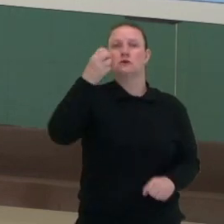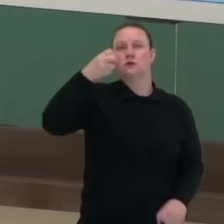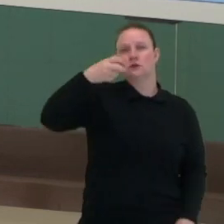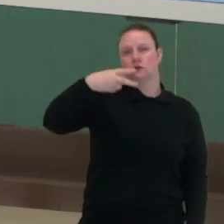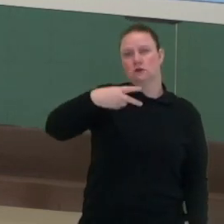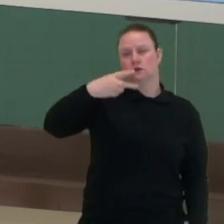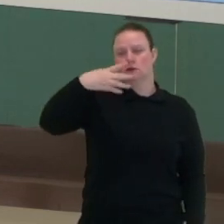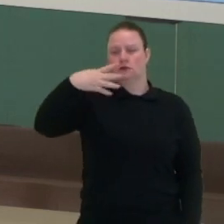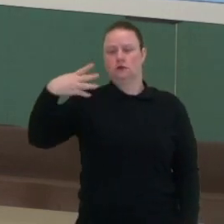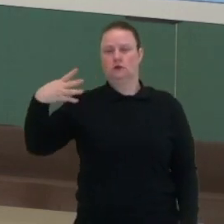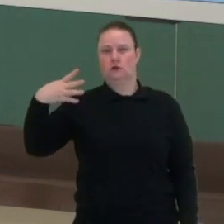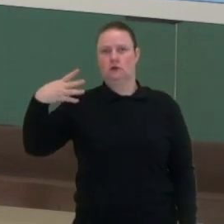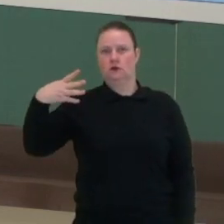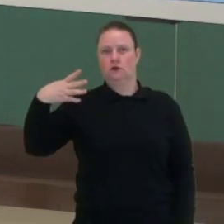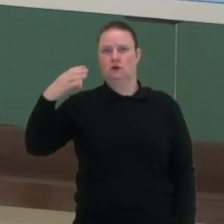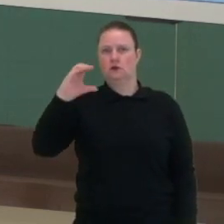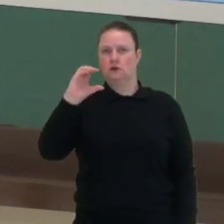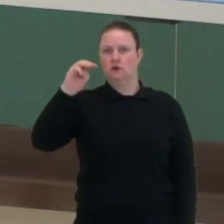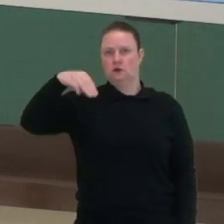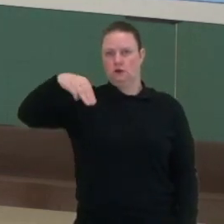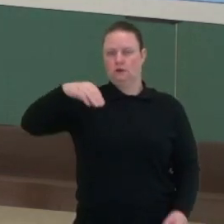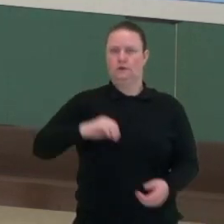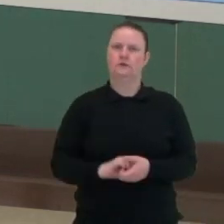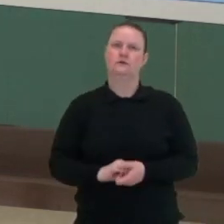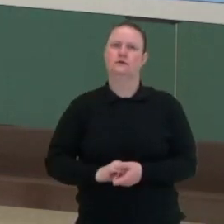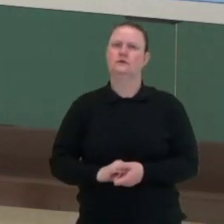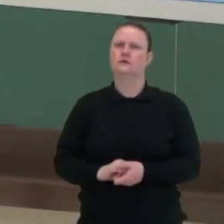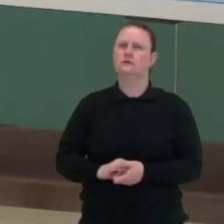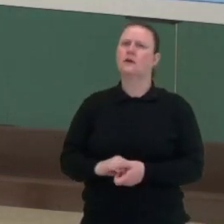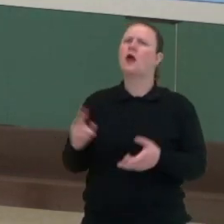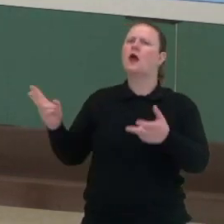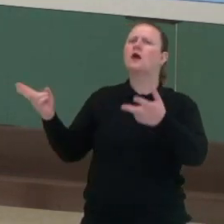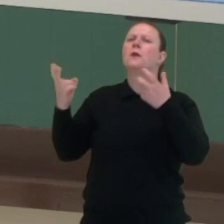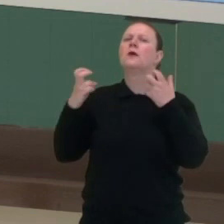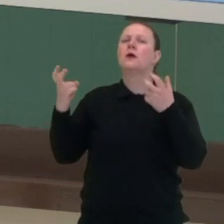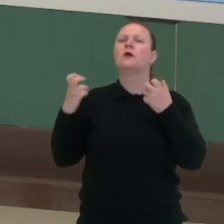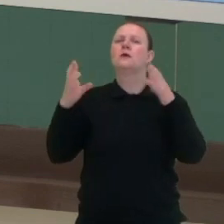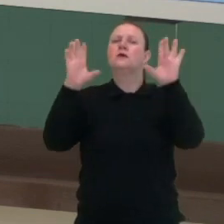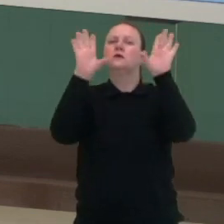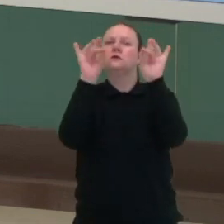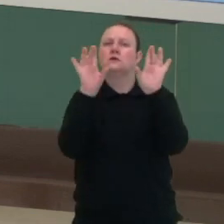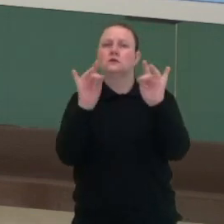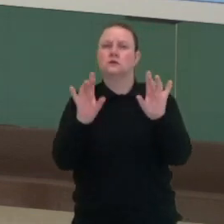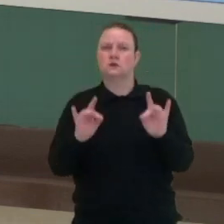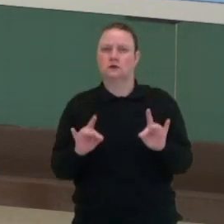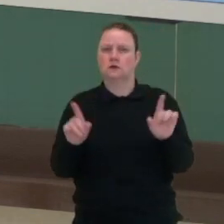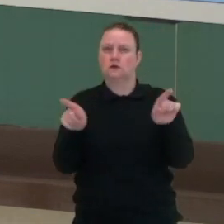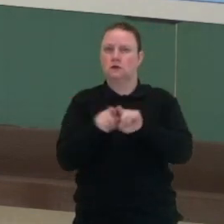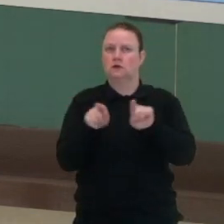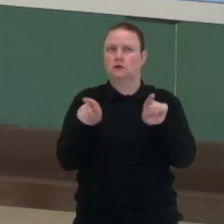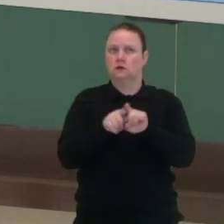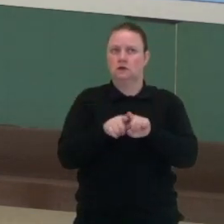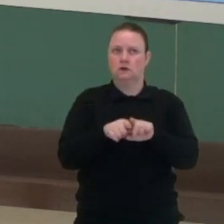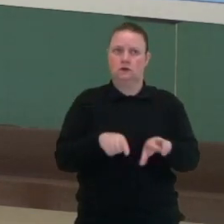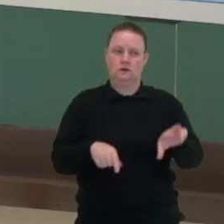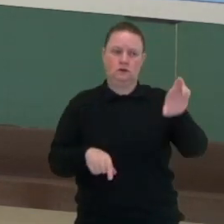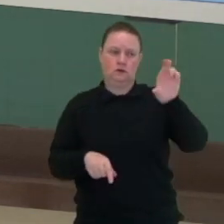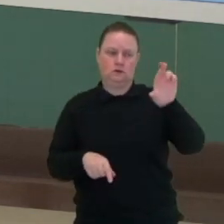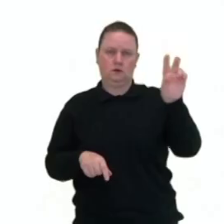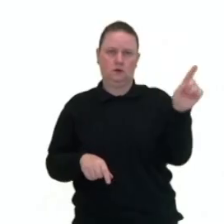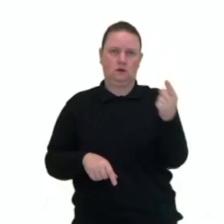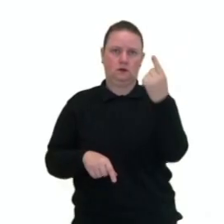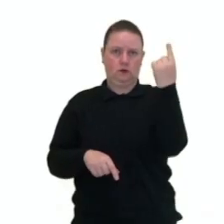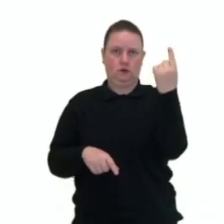24 centímetros, ok? Nós percebemos ainda outro detalhe. Nós percebemos que o R1